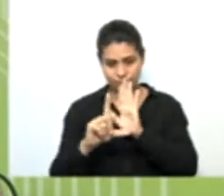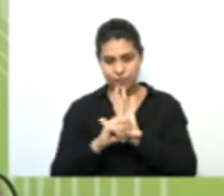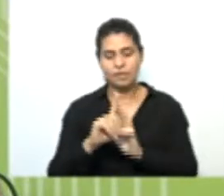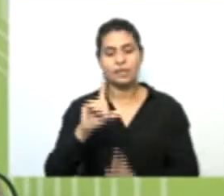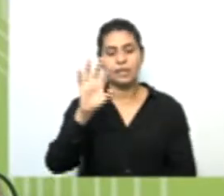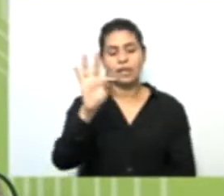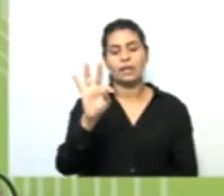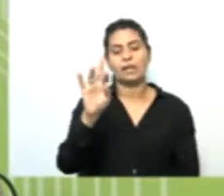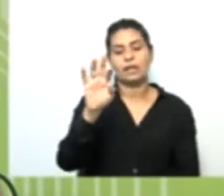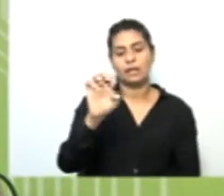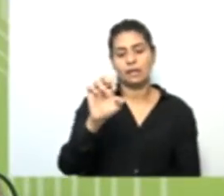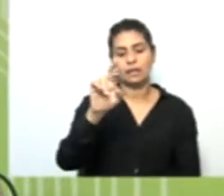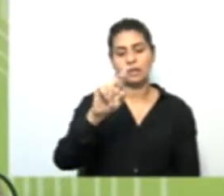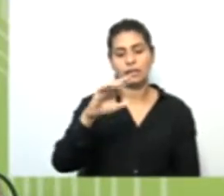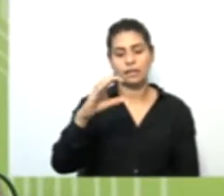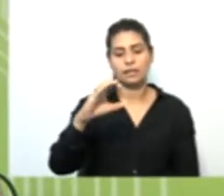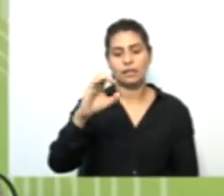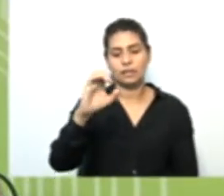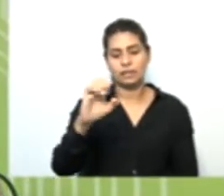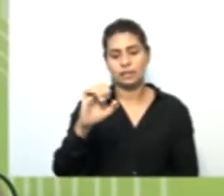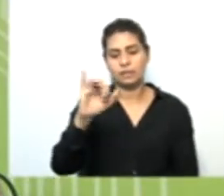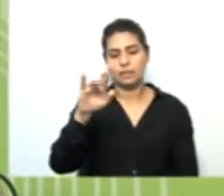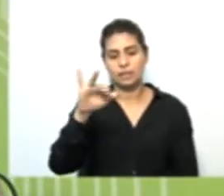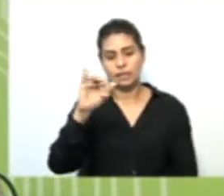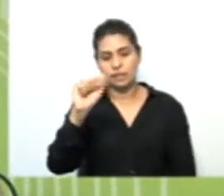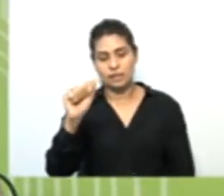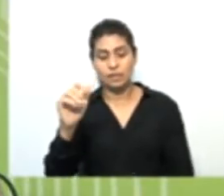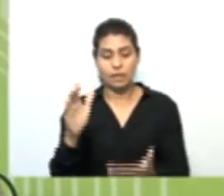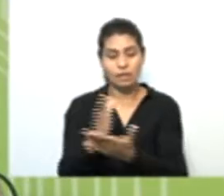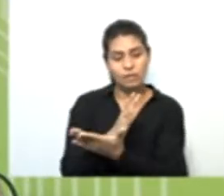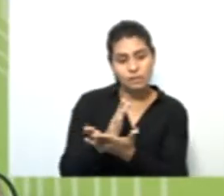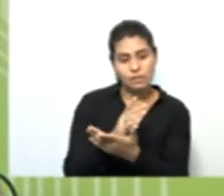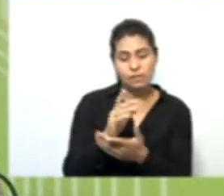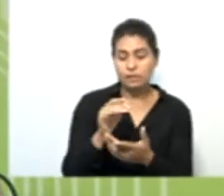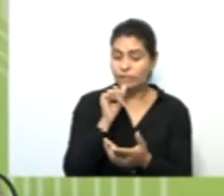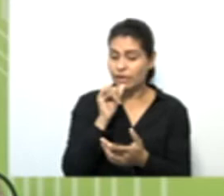terceirização e muitas vezes tem sido feito uma questão um pouco mais